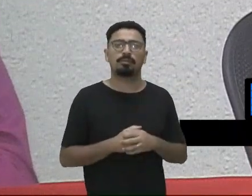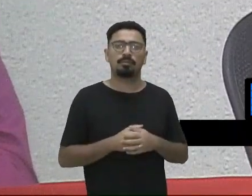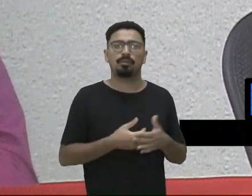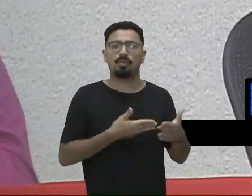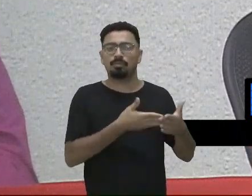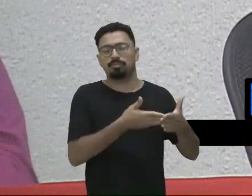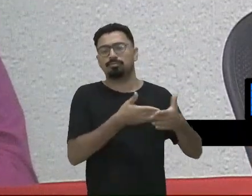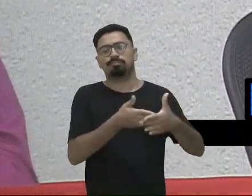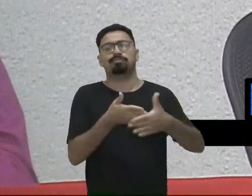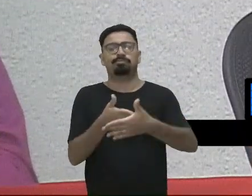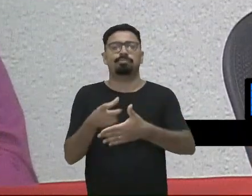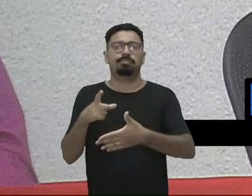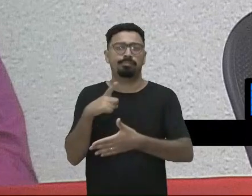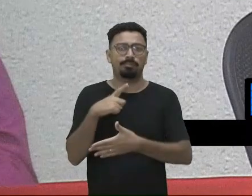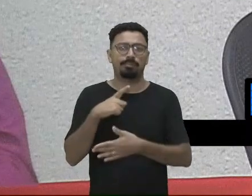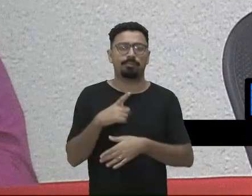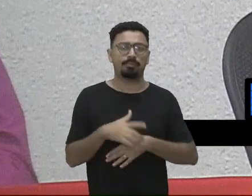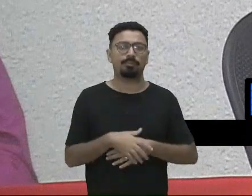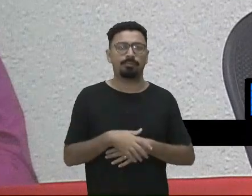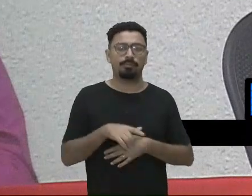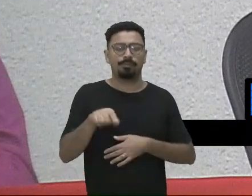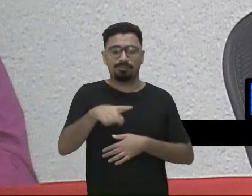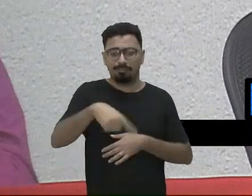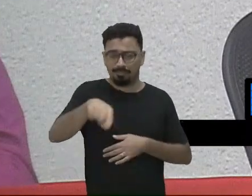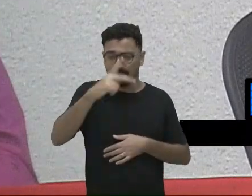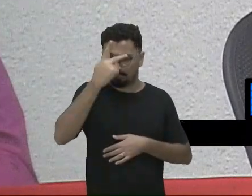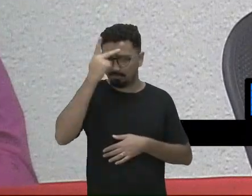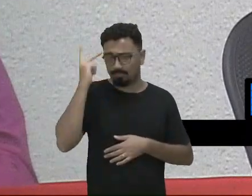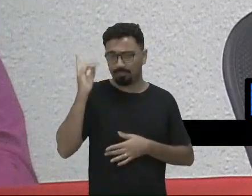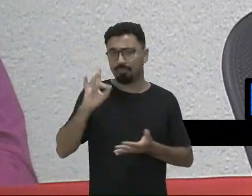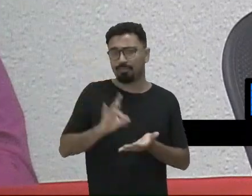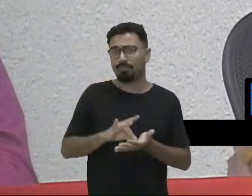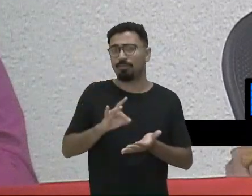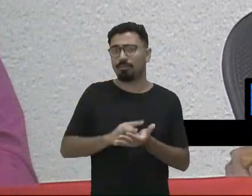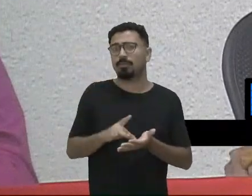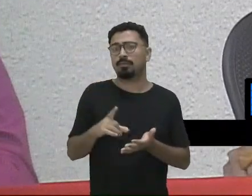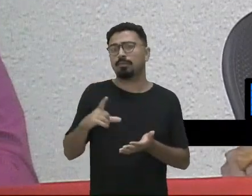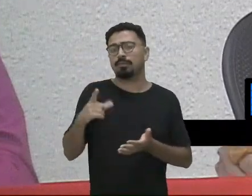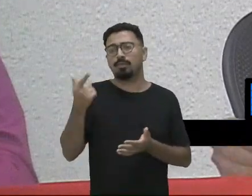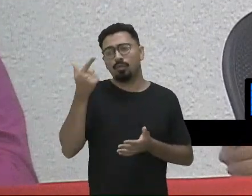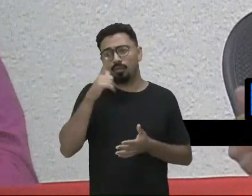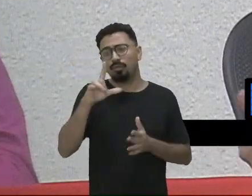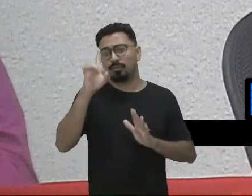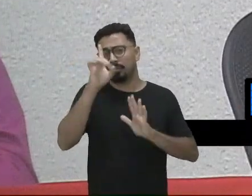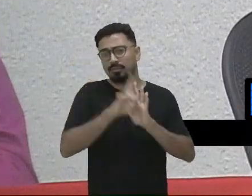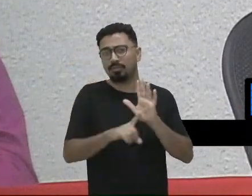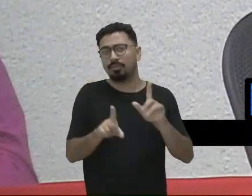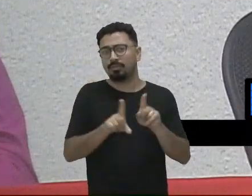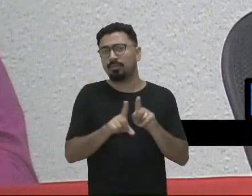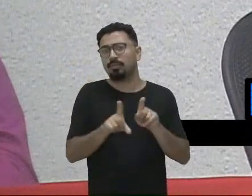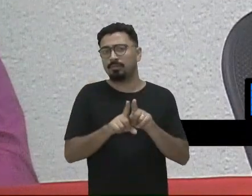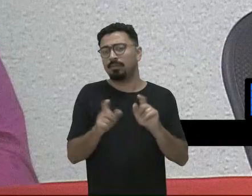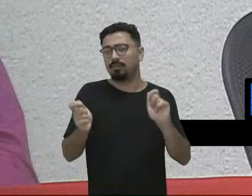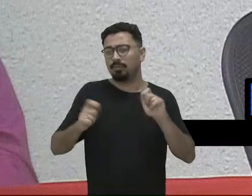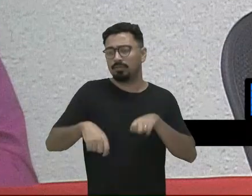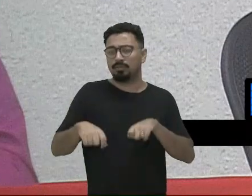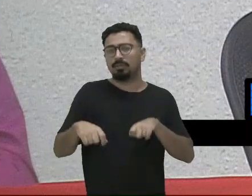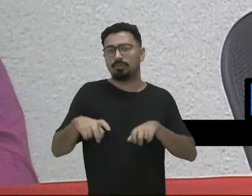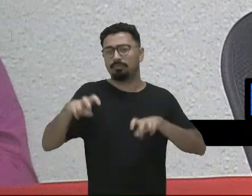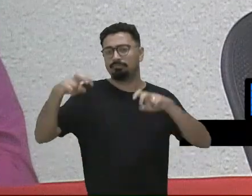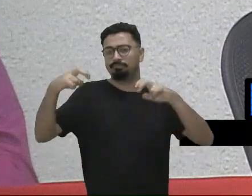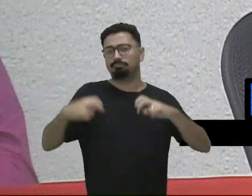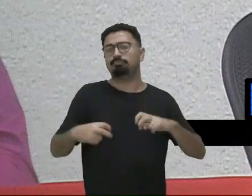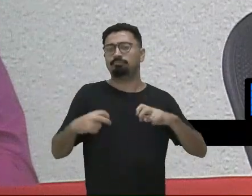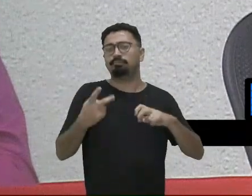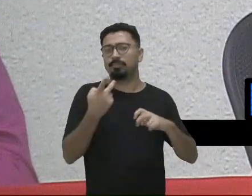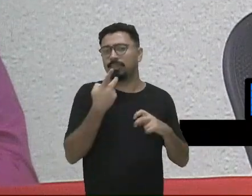obstáculos para que essas pessoas, de fato, busquem esses direitos. Porque é possível que uma pessoa sente na minha frente e eu